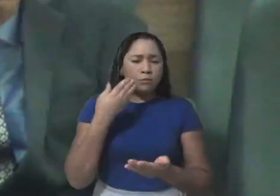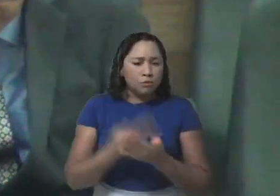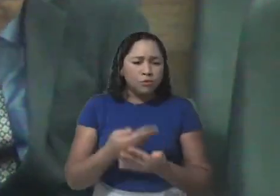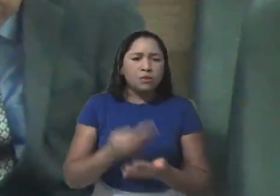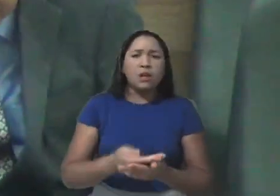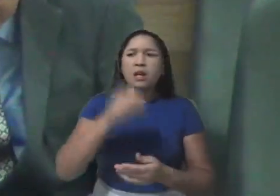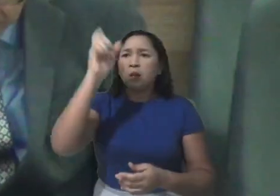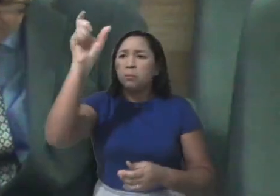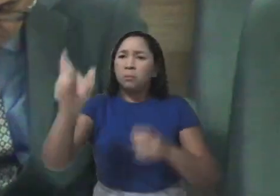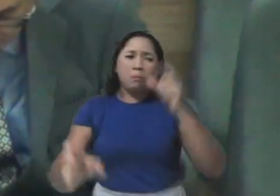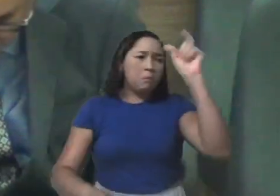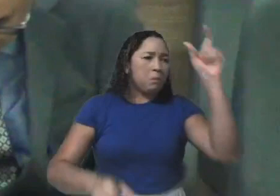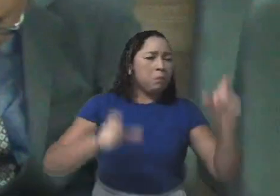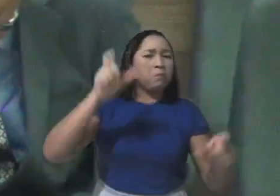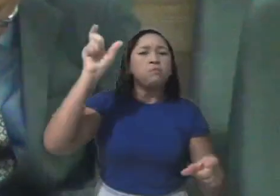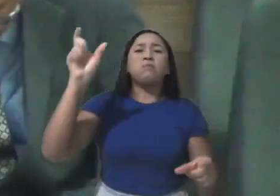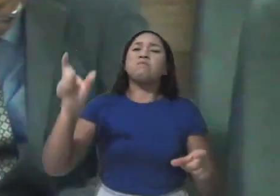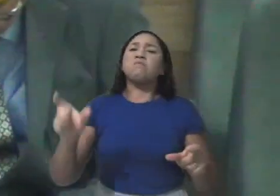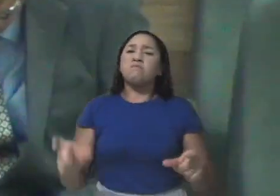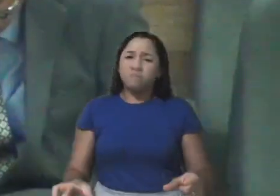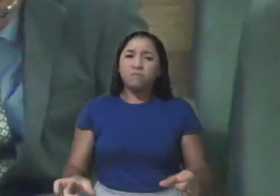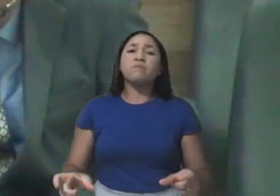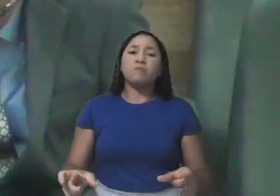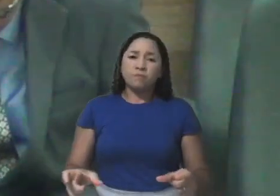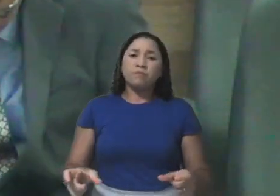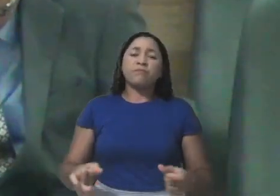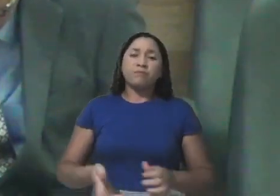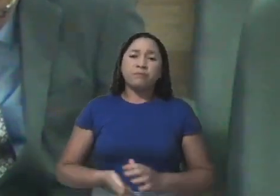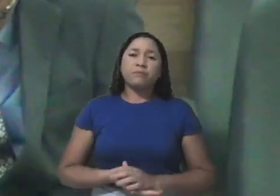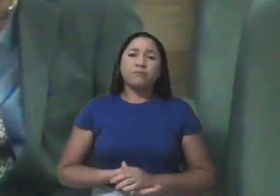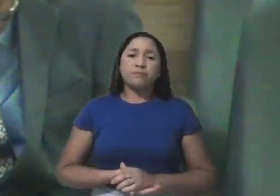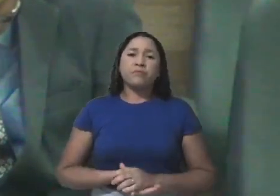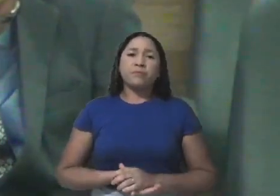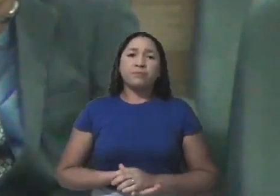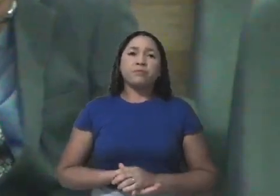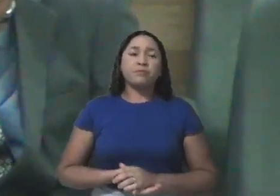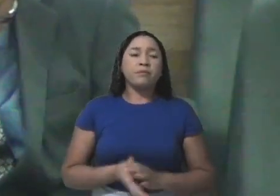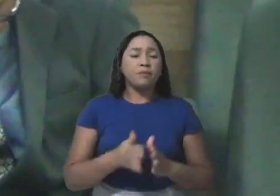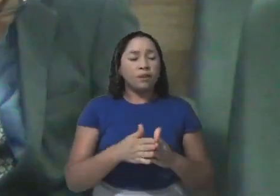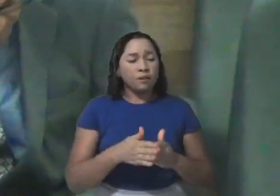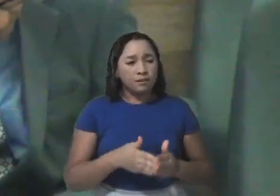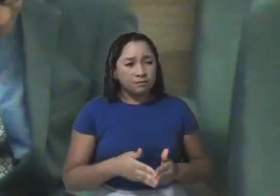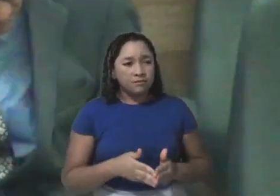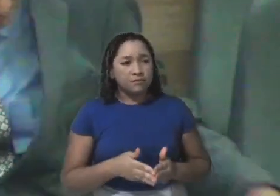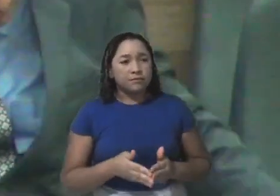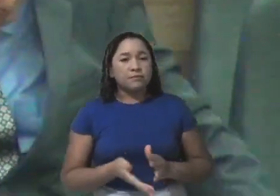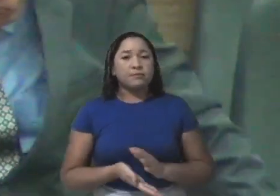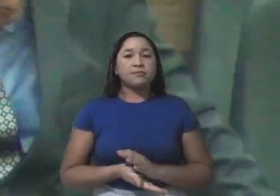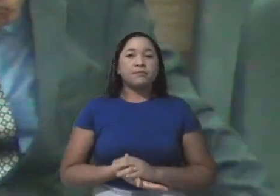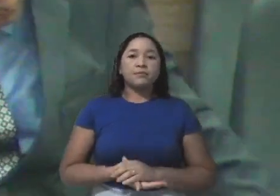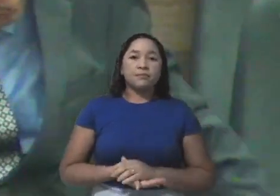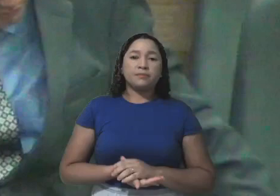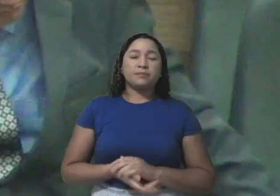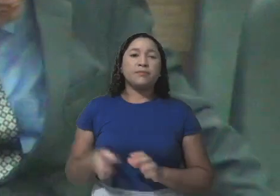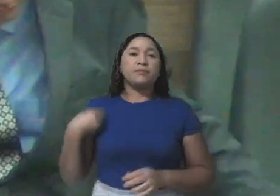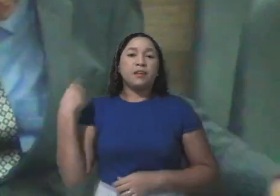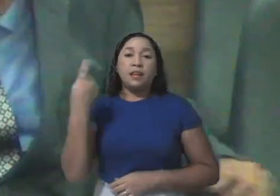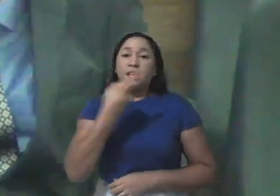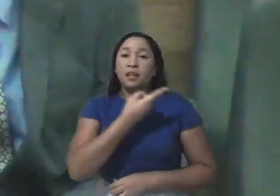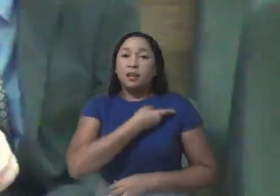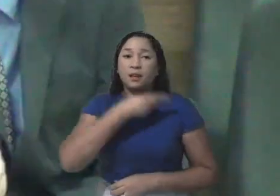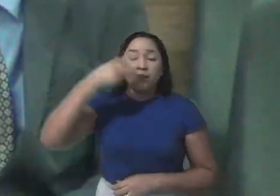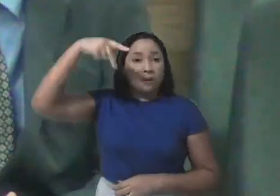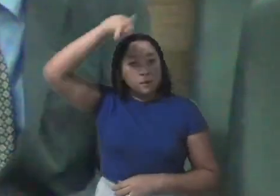reapreciados, conforme as necessidades. Por gentileza, nós